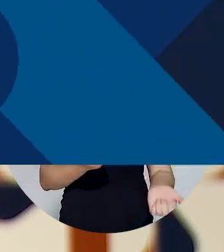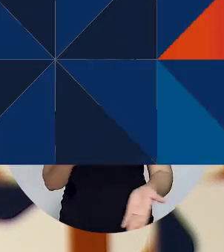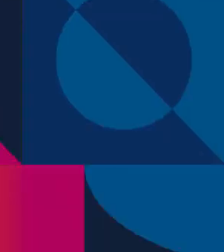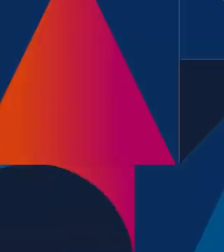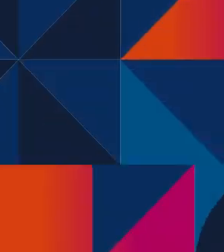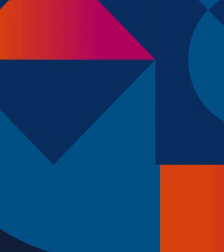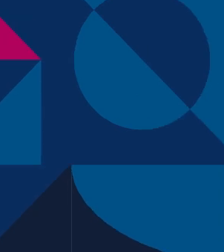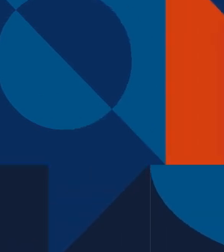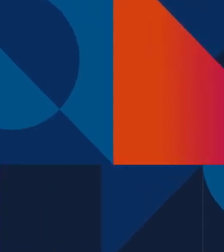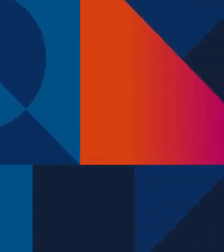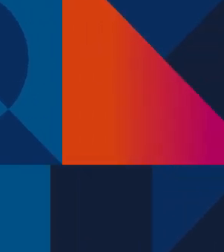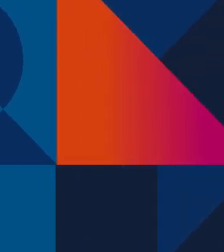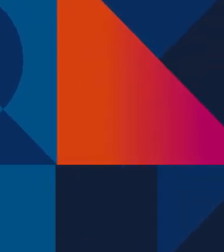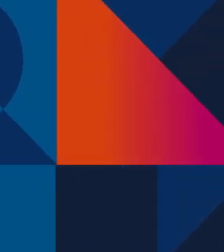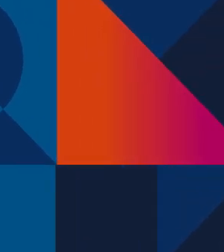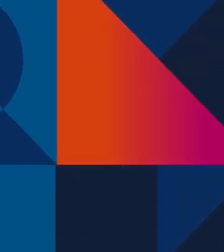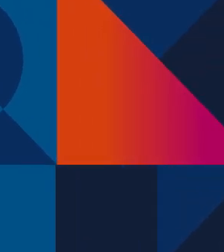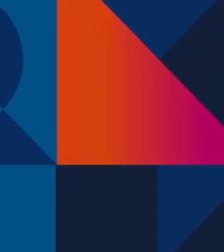YouTube.